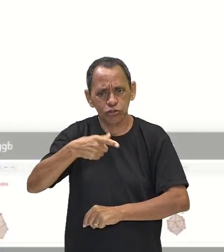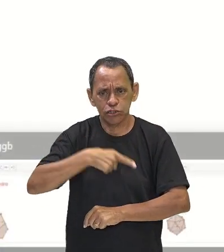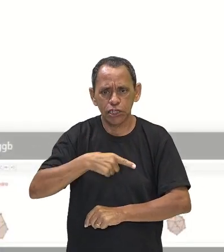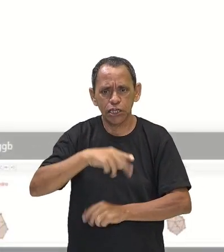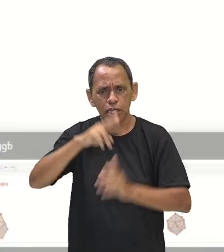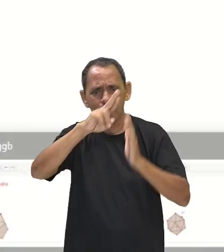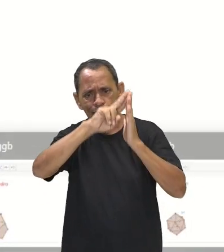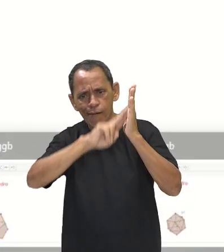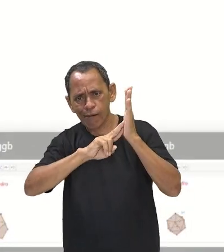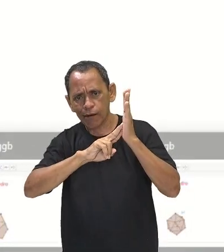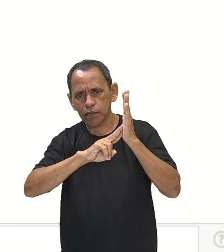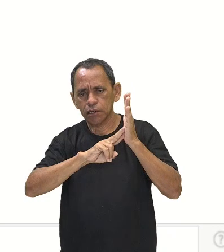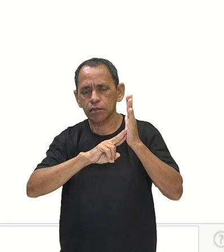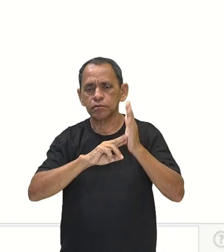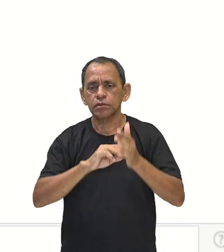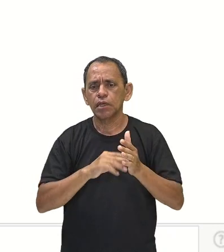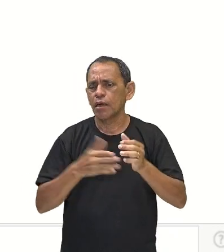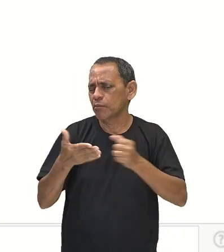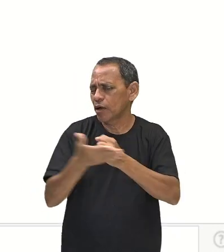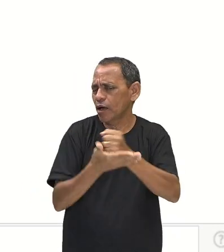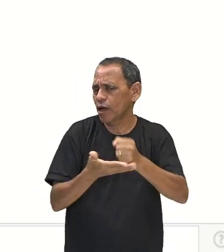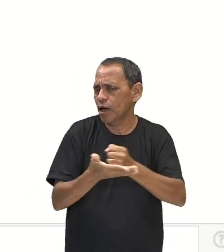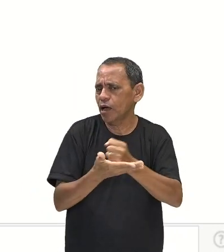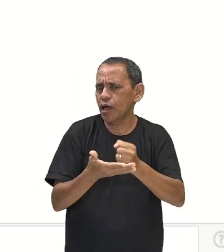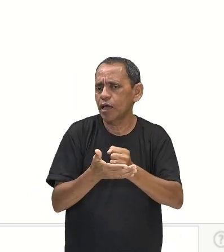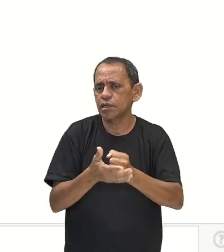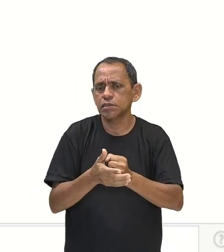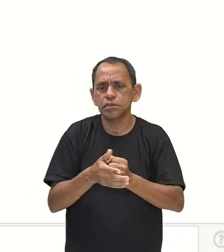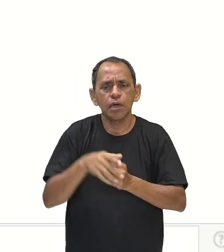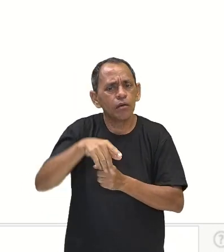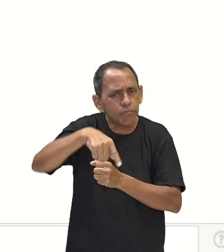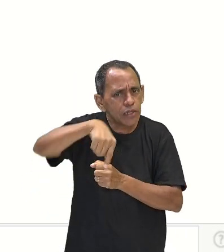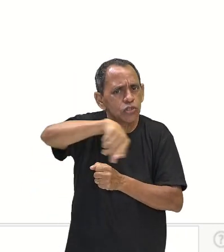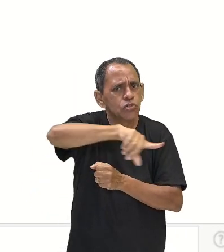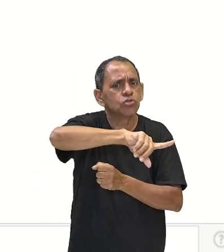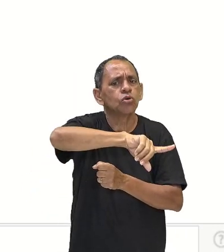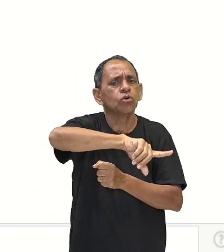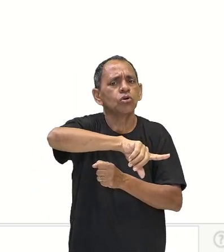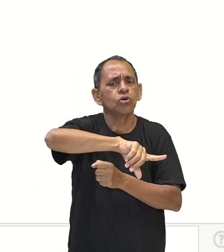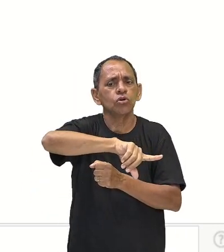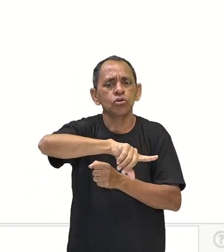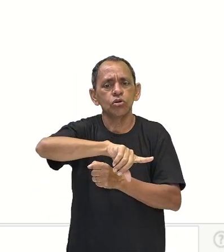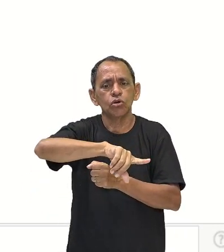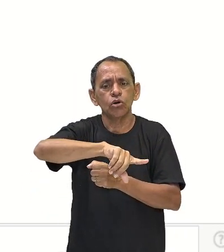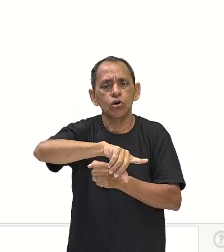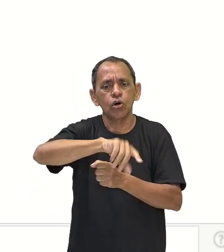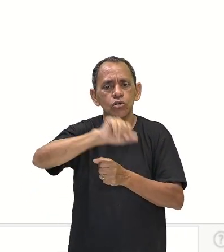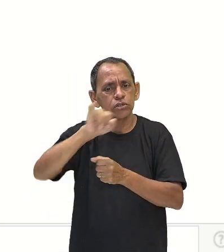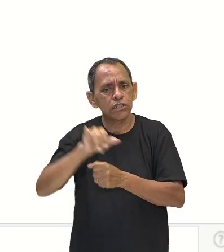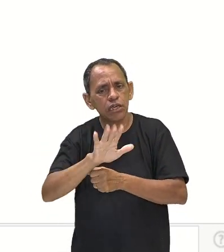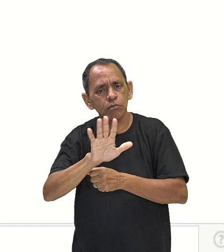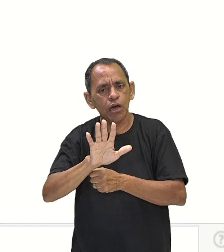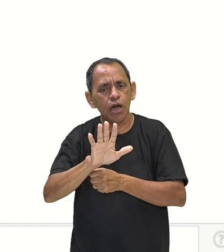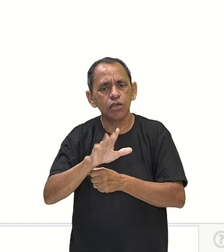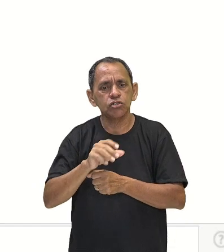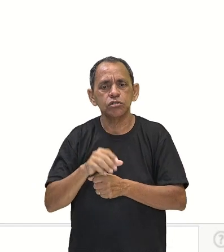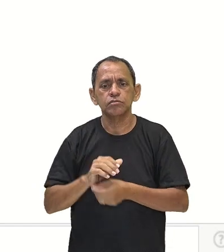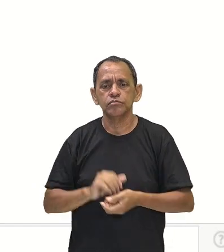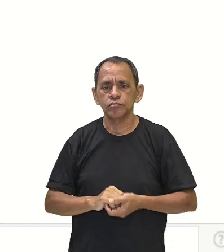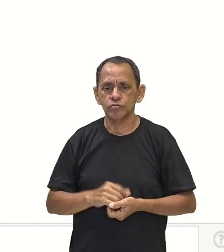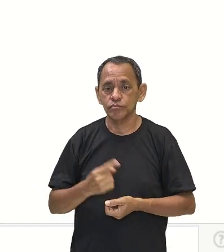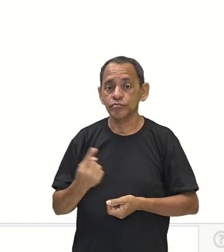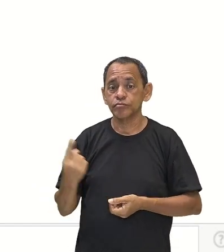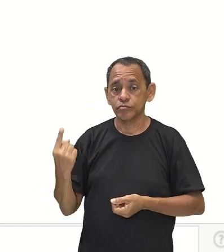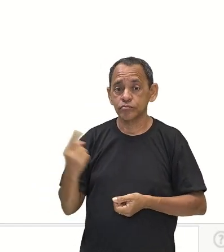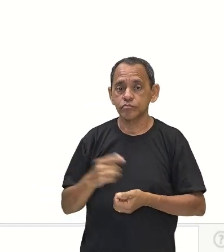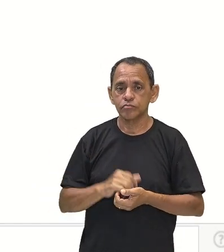é básica aqui, né? Para todos eles. Se nós temos aqui, ó, um tetraedro, ele